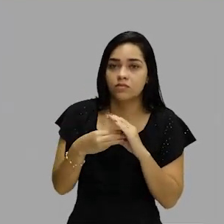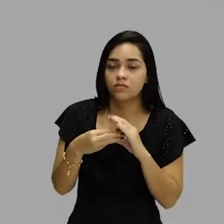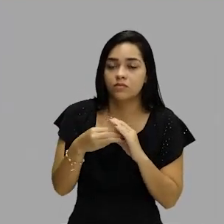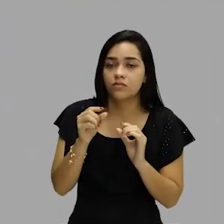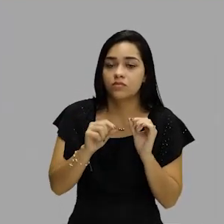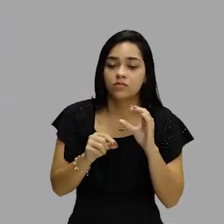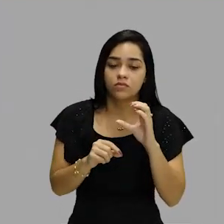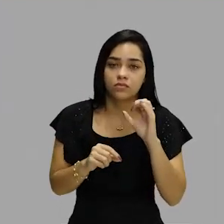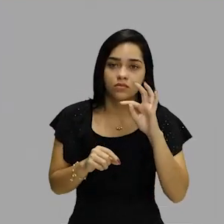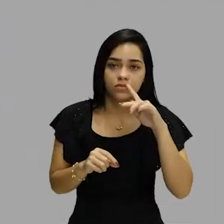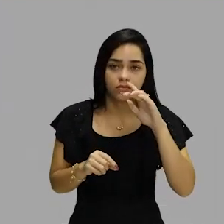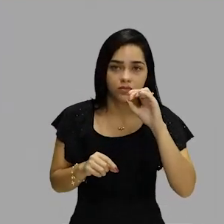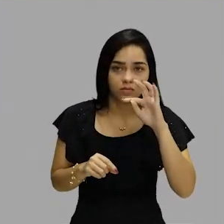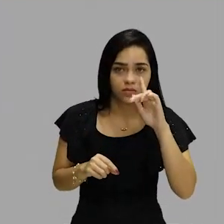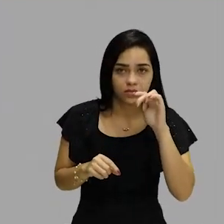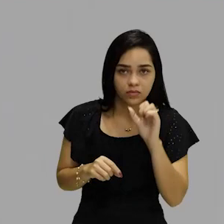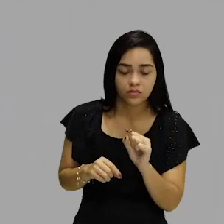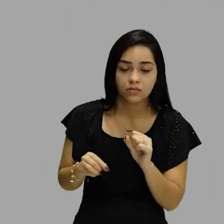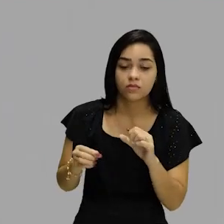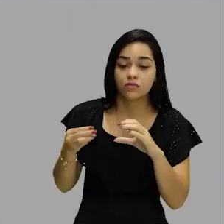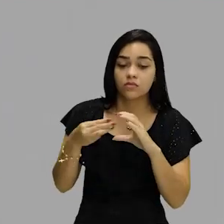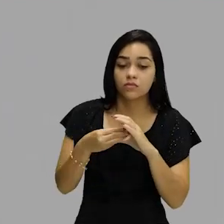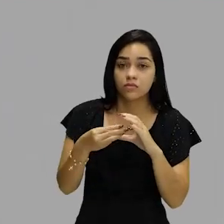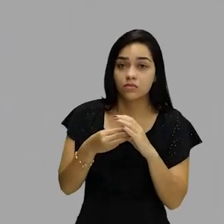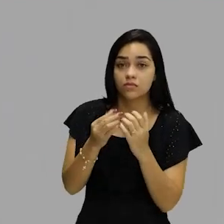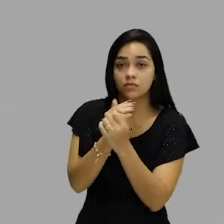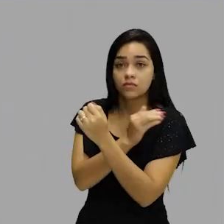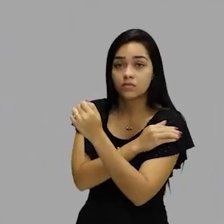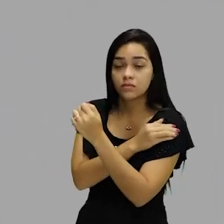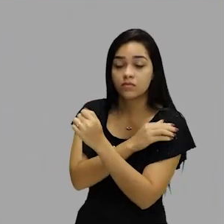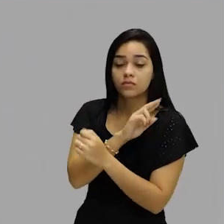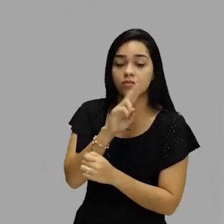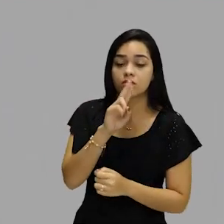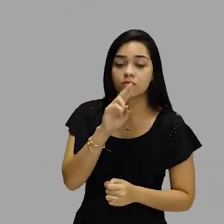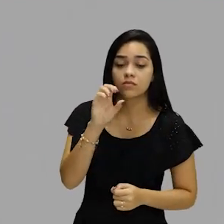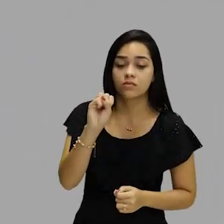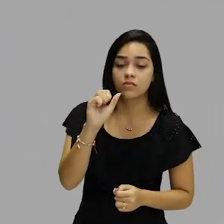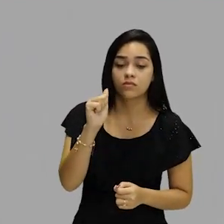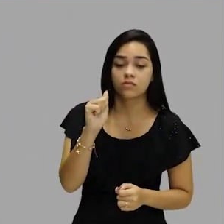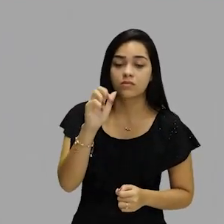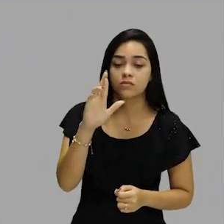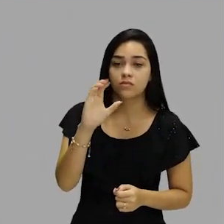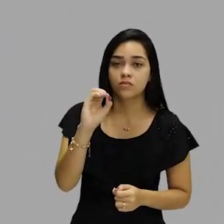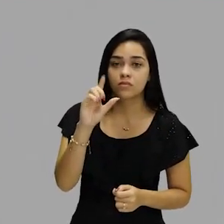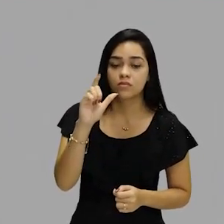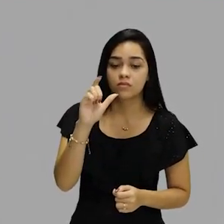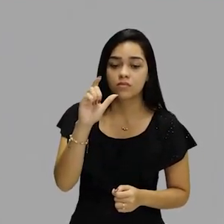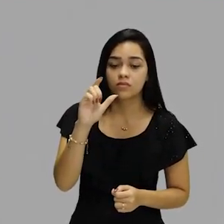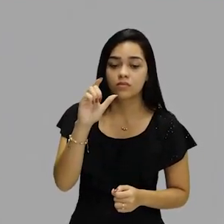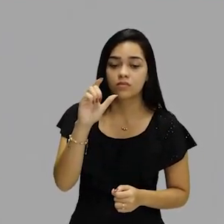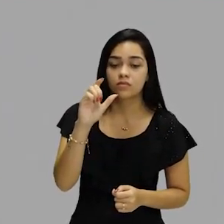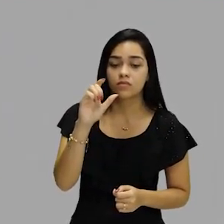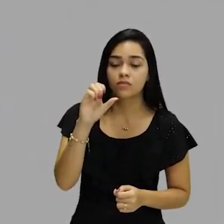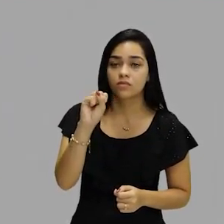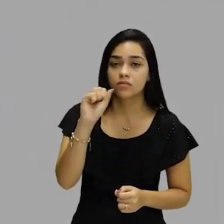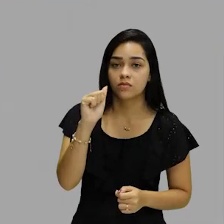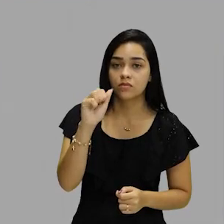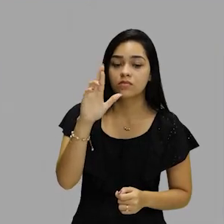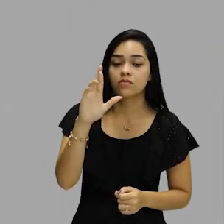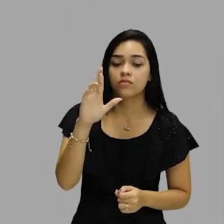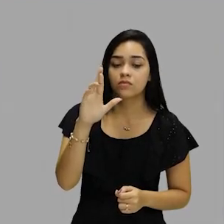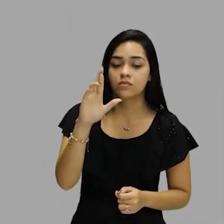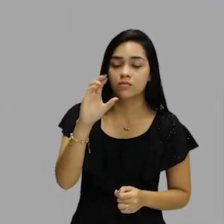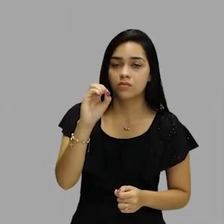que é o citoplasma, na célula muscular é chamado de sarcoplasma. Então,